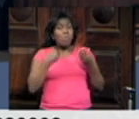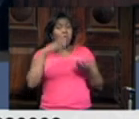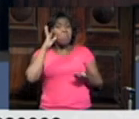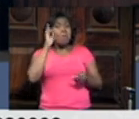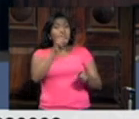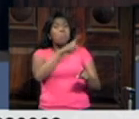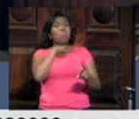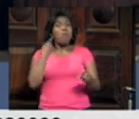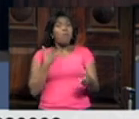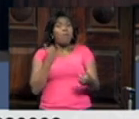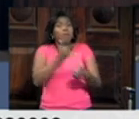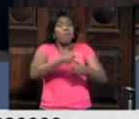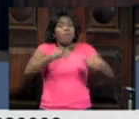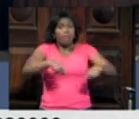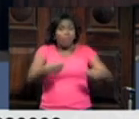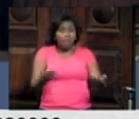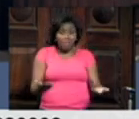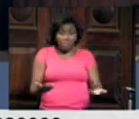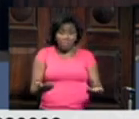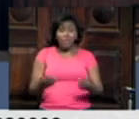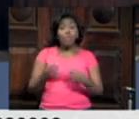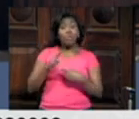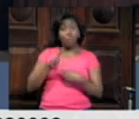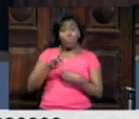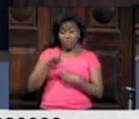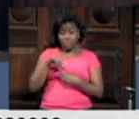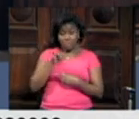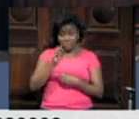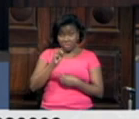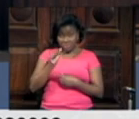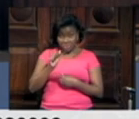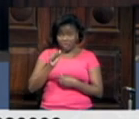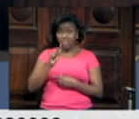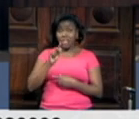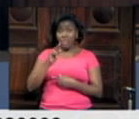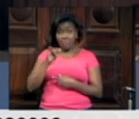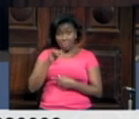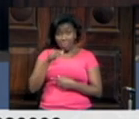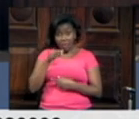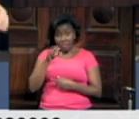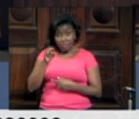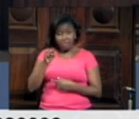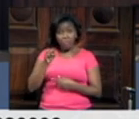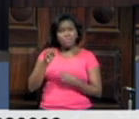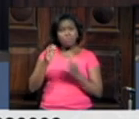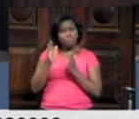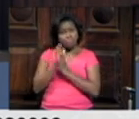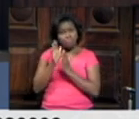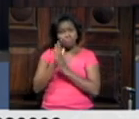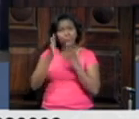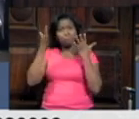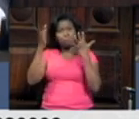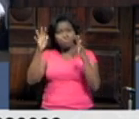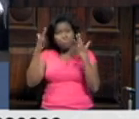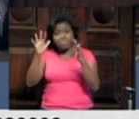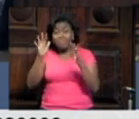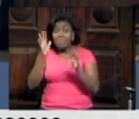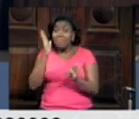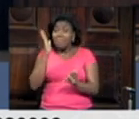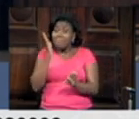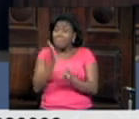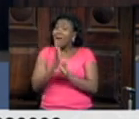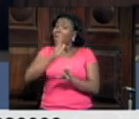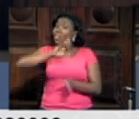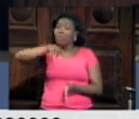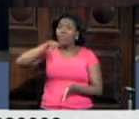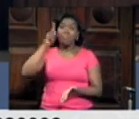morrer? Ulisses Guimarães merece todas as homenagens, mas não é